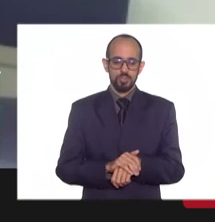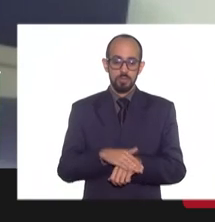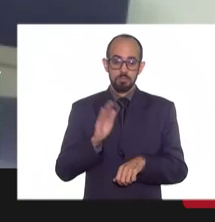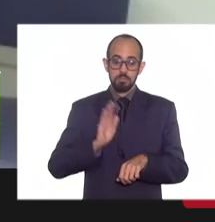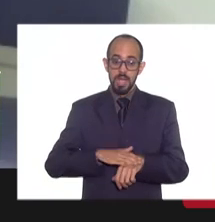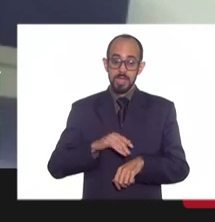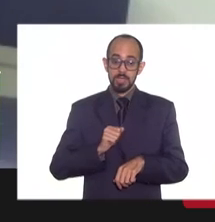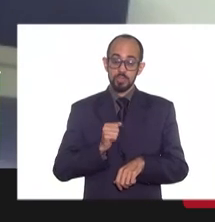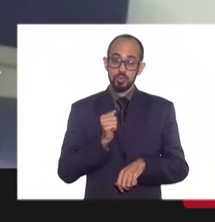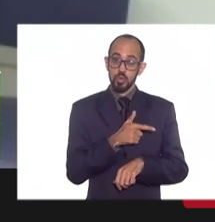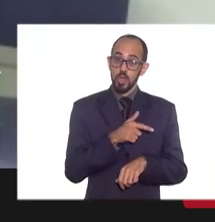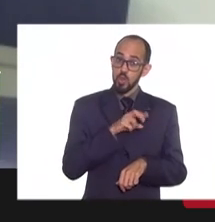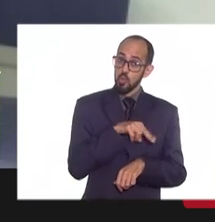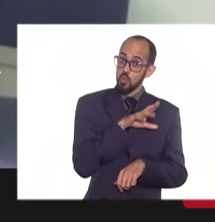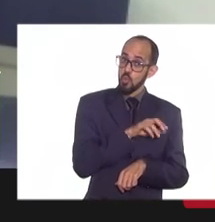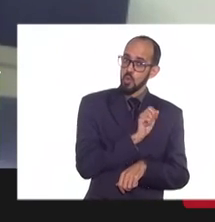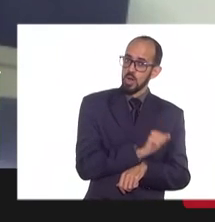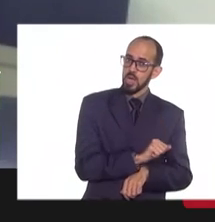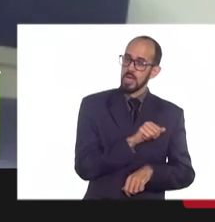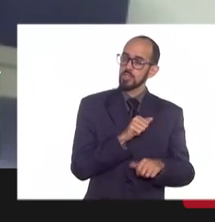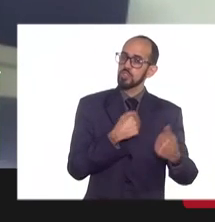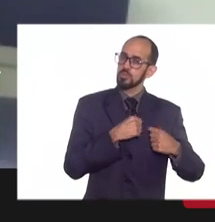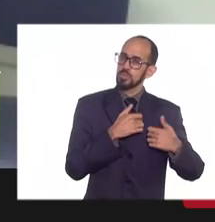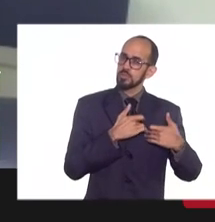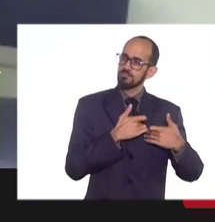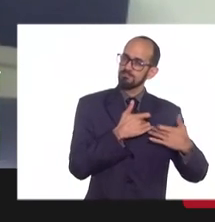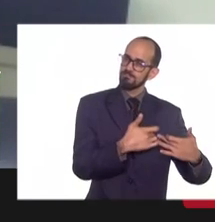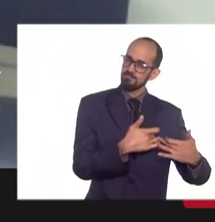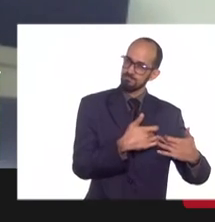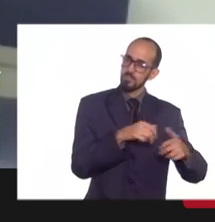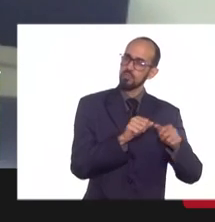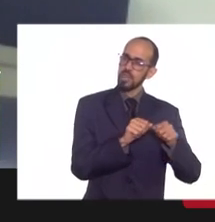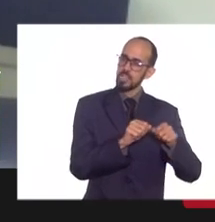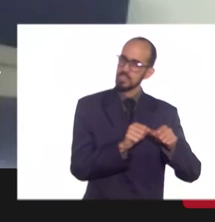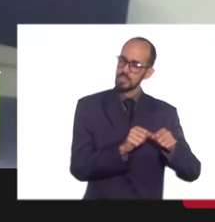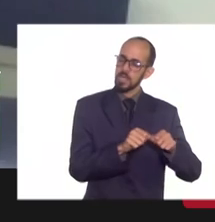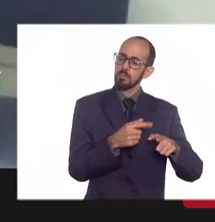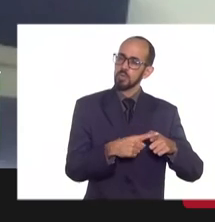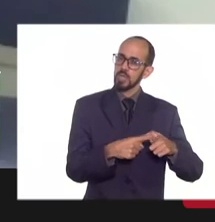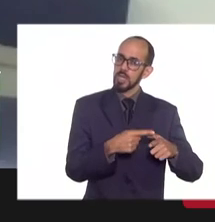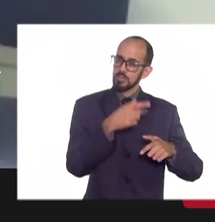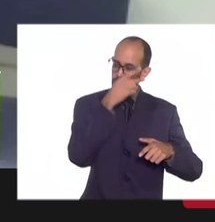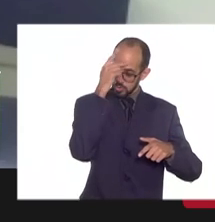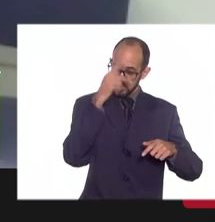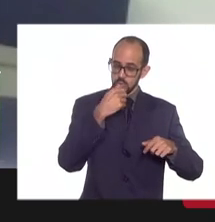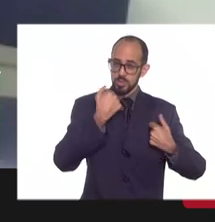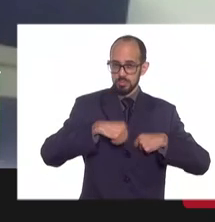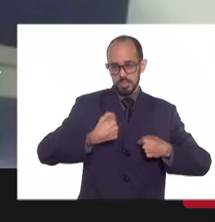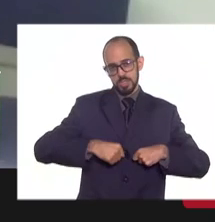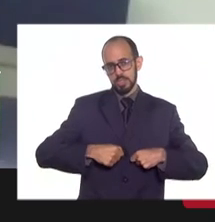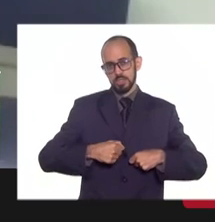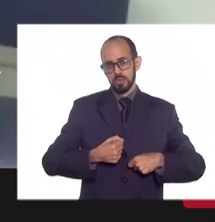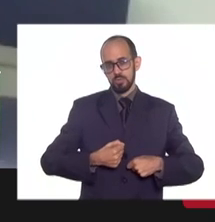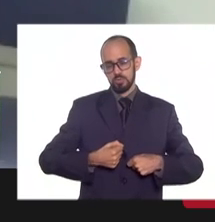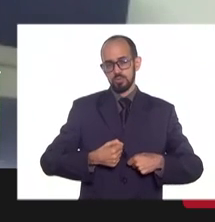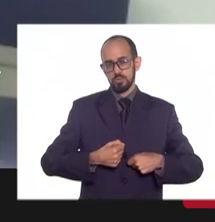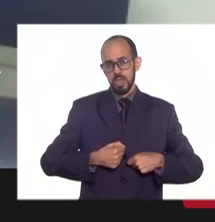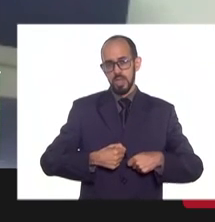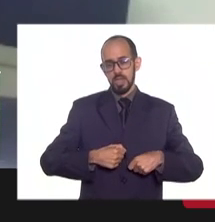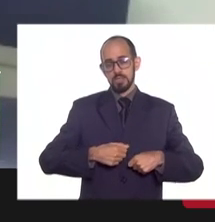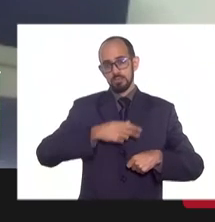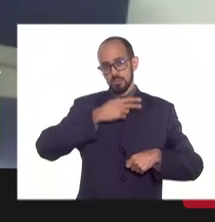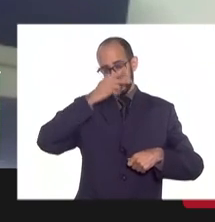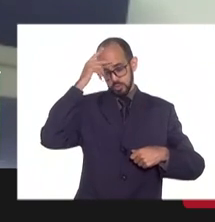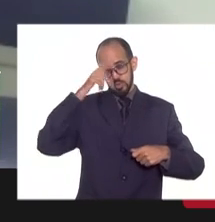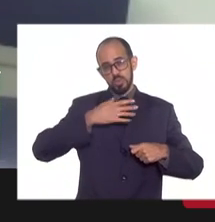que nunca a gente está precisando realmente se doar e fazer porque as pessoas estão ávidas como o professor João Guerreiro colocou as pessoas